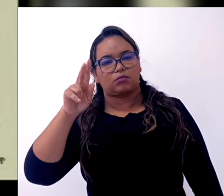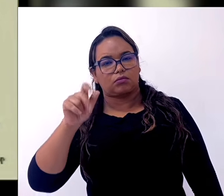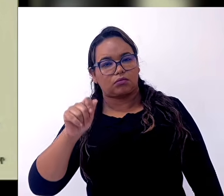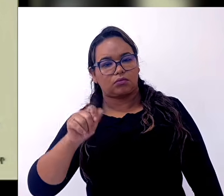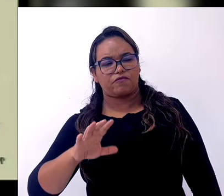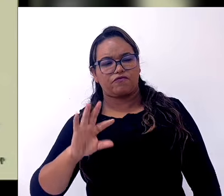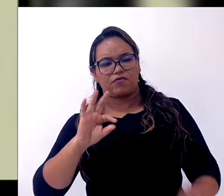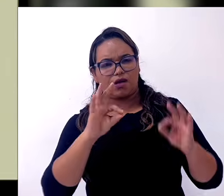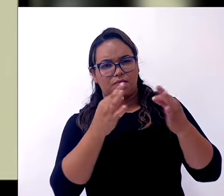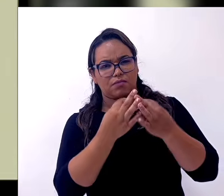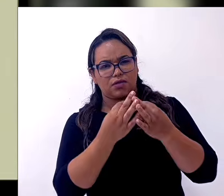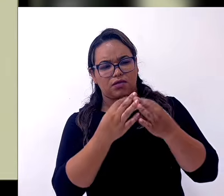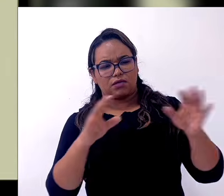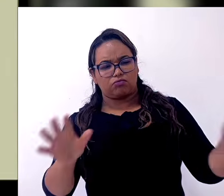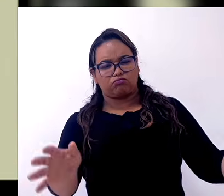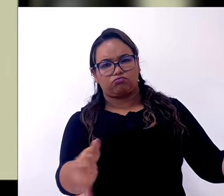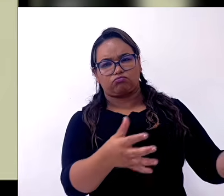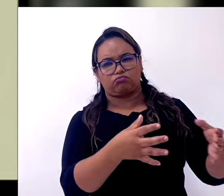indivíduos.